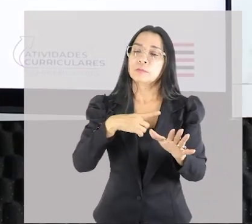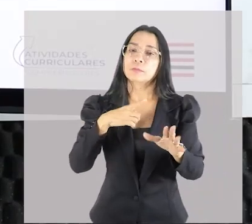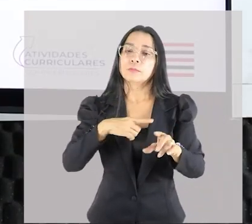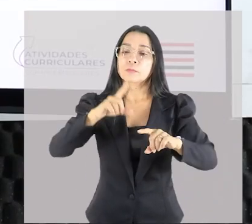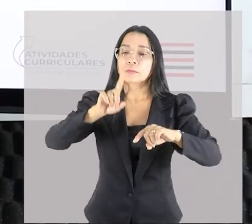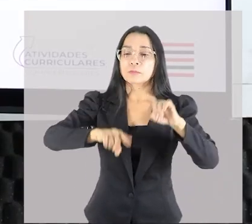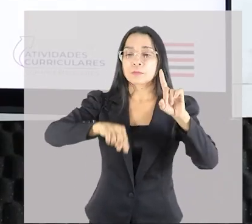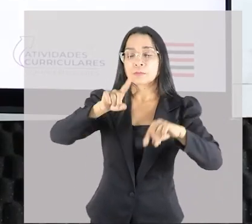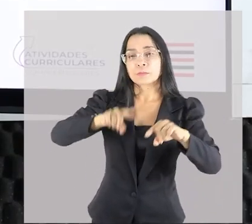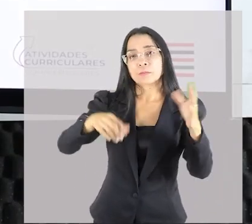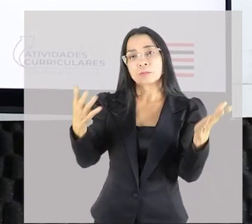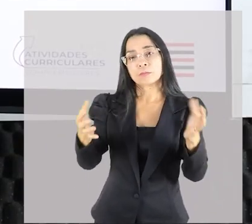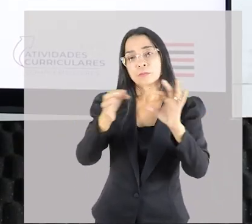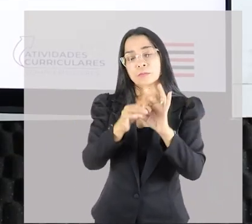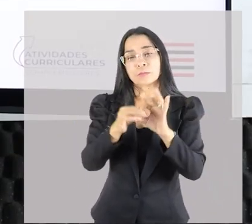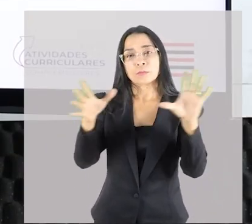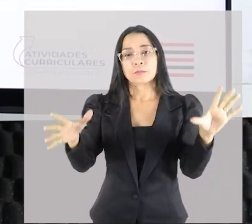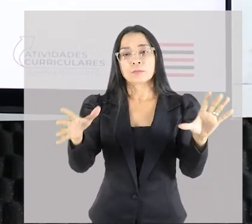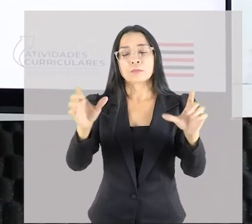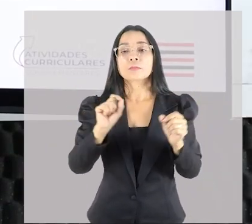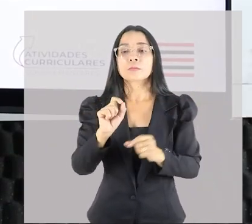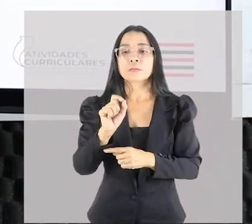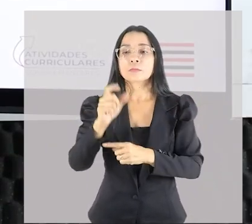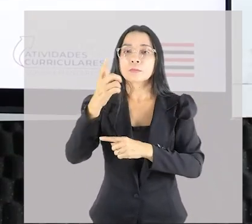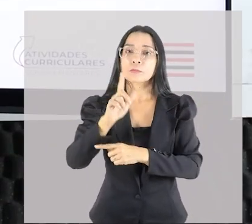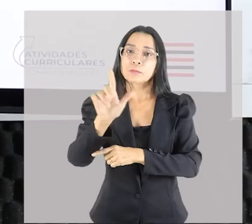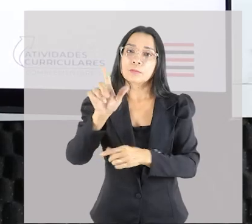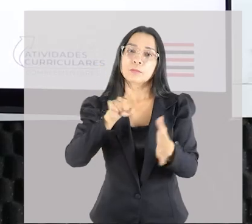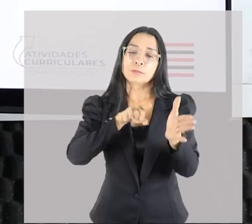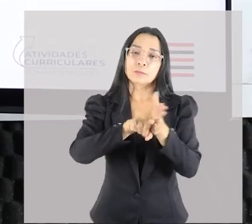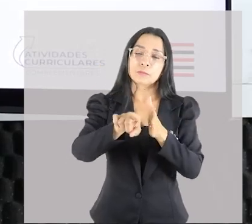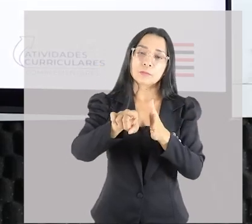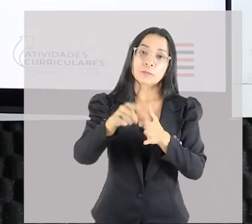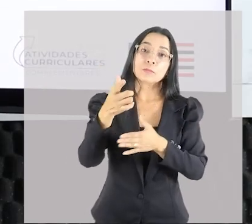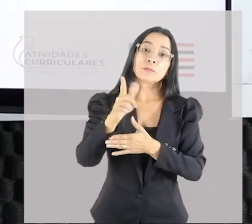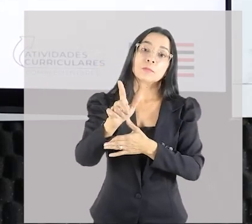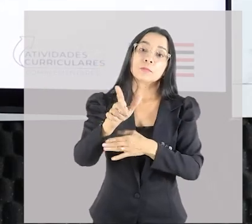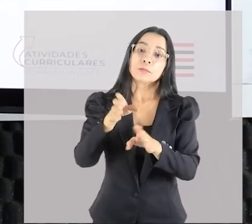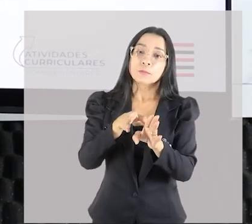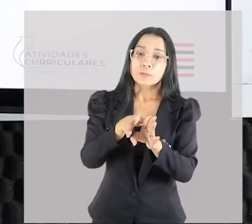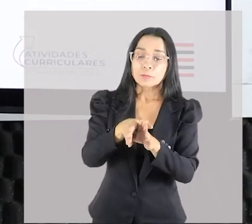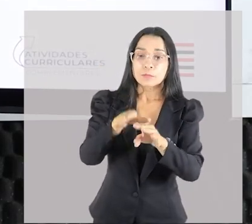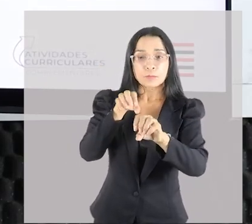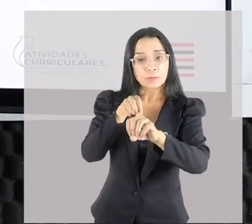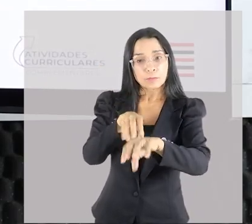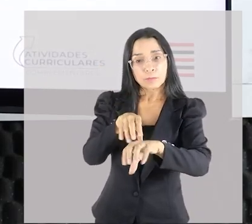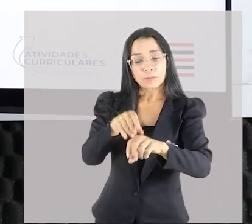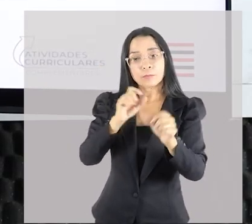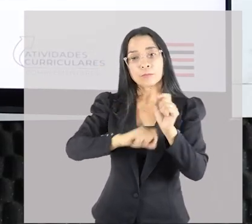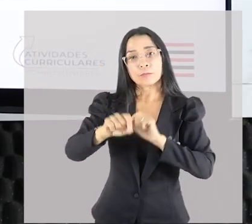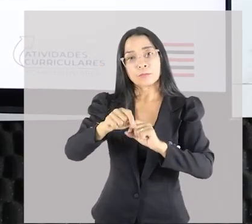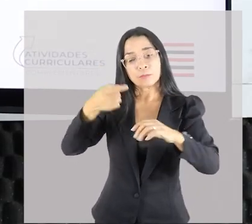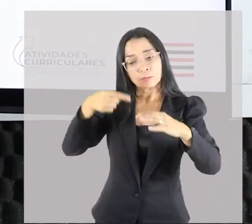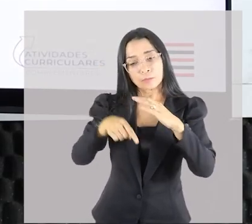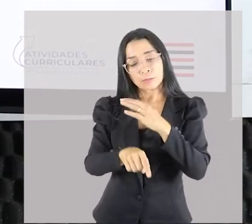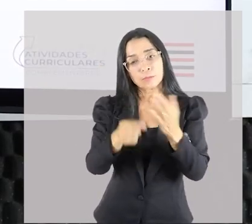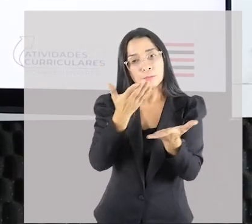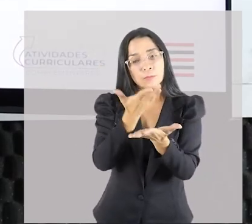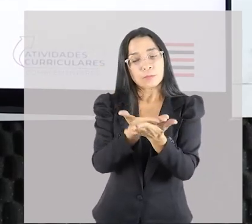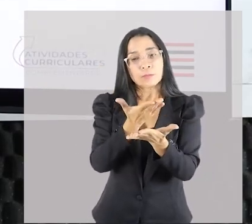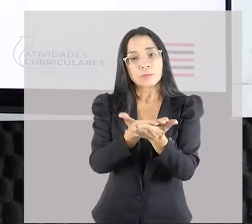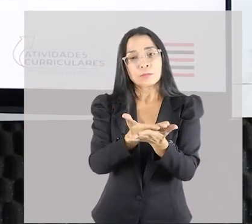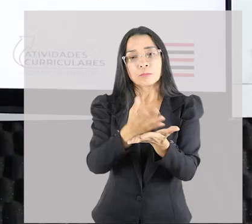material disponível com outras questões, com outras orientações para você aprofundar os seus